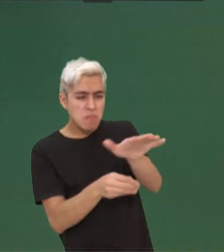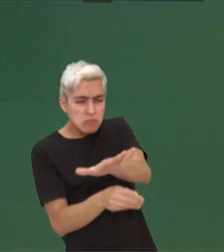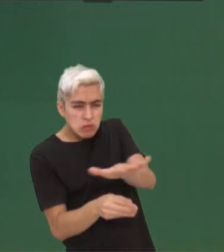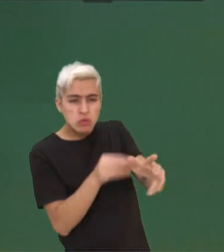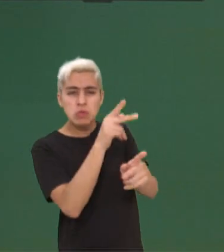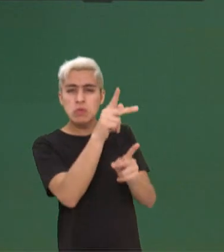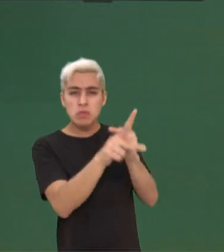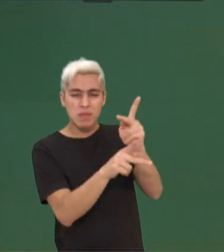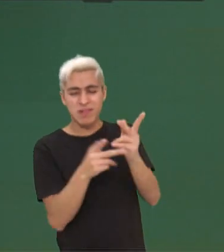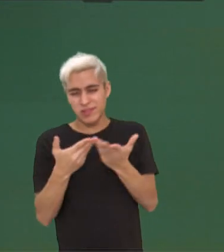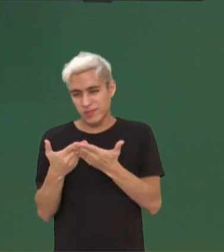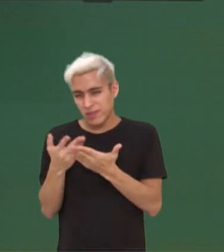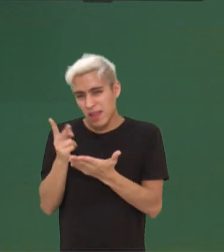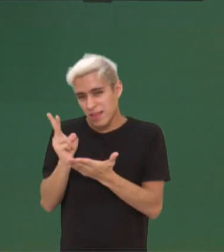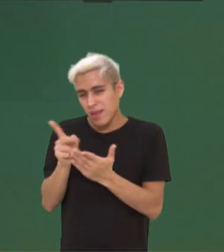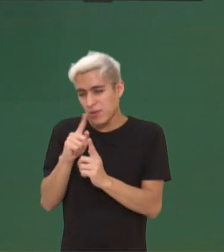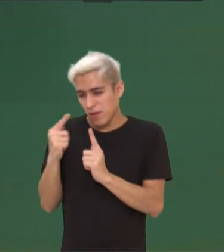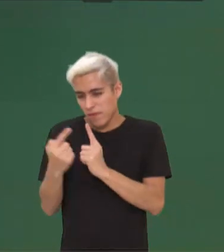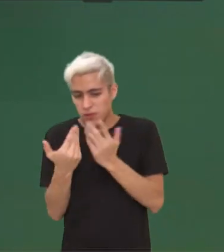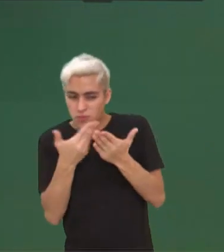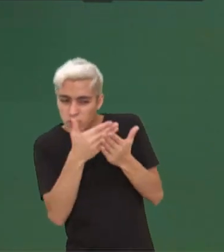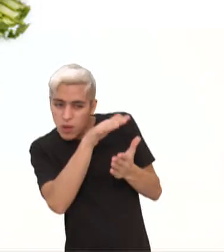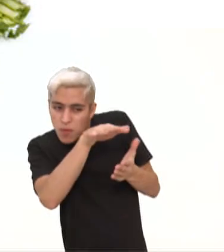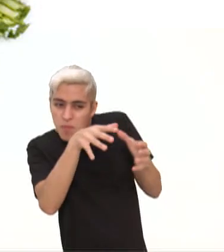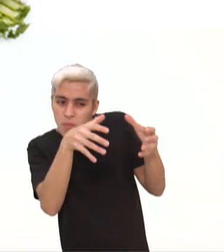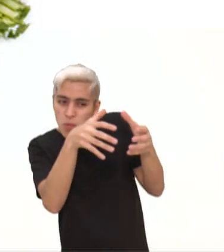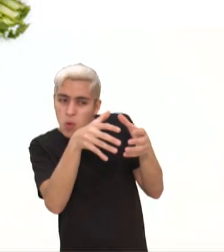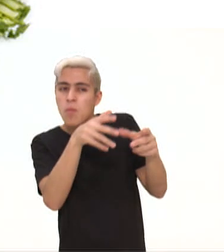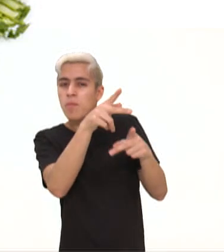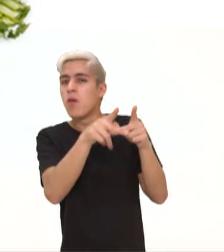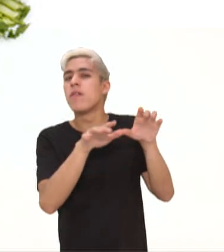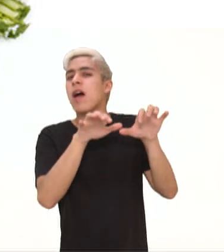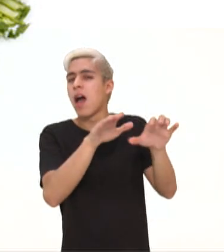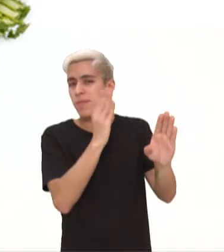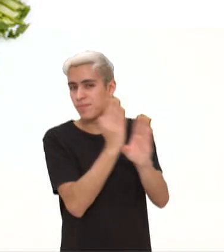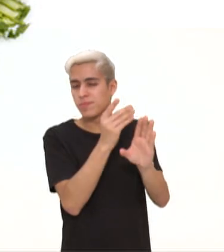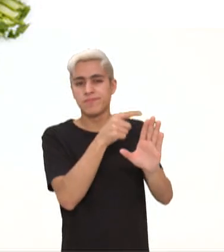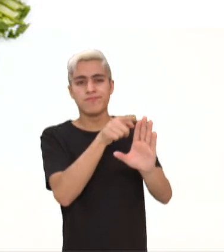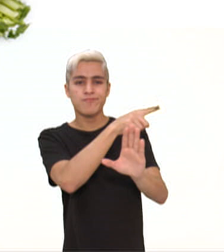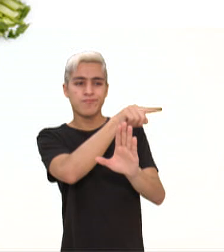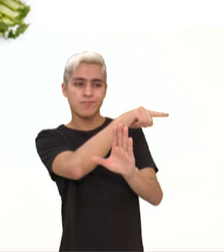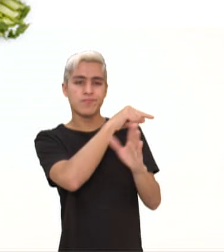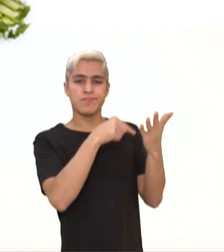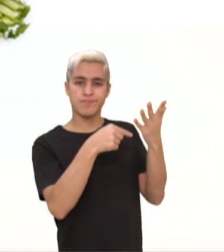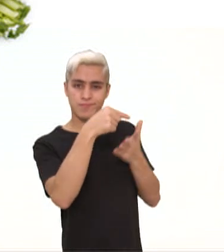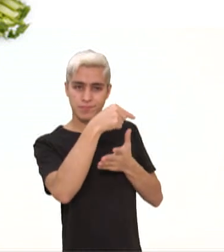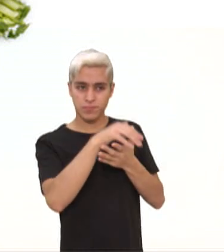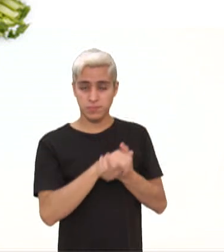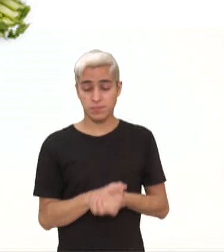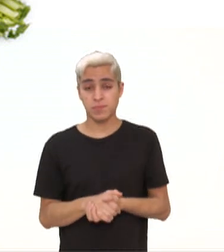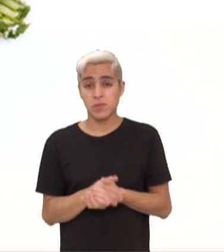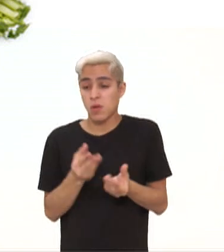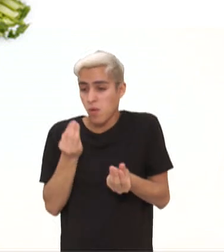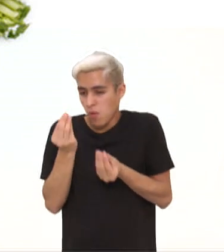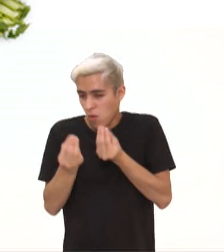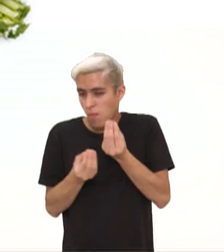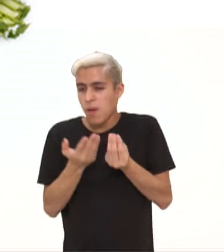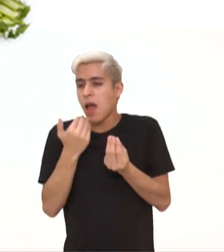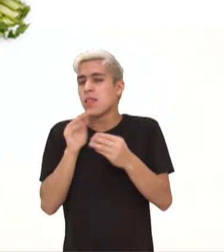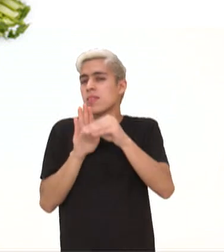estuda sempre ali em geografia. E aí vamos pensar ali no acesso a esses recursos alimentares, né? Uma